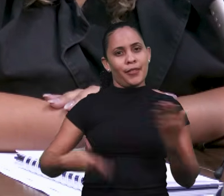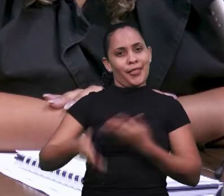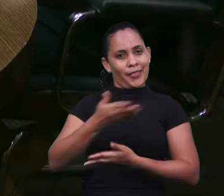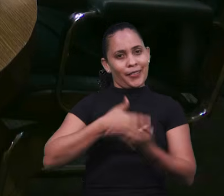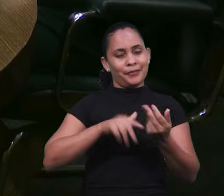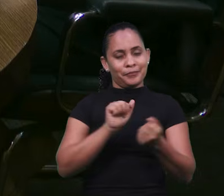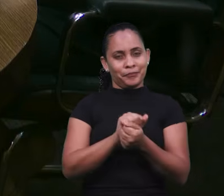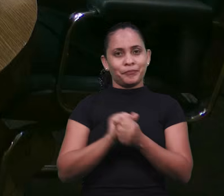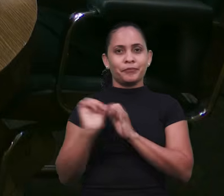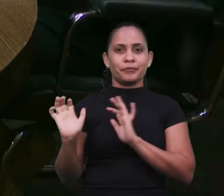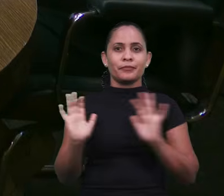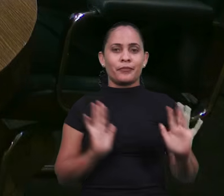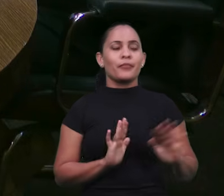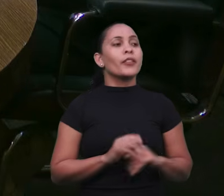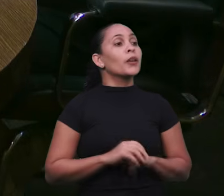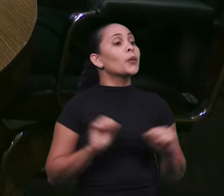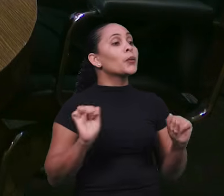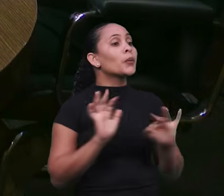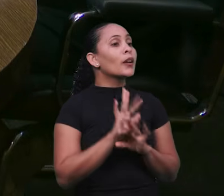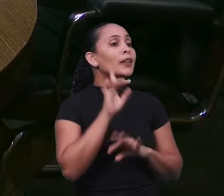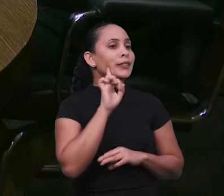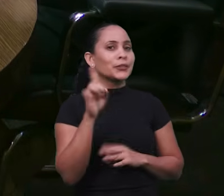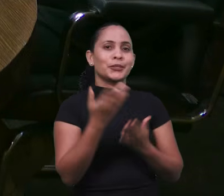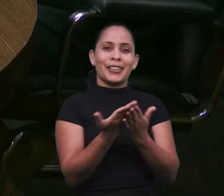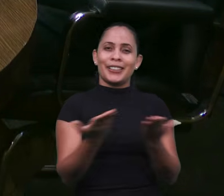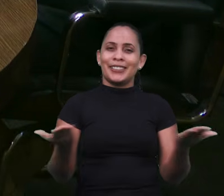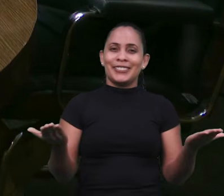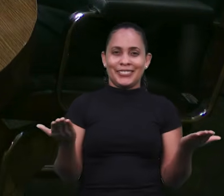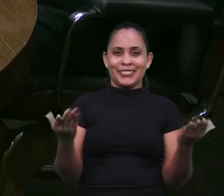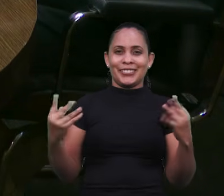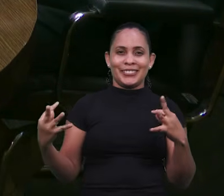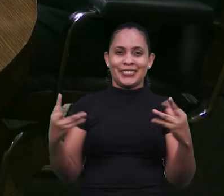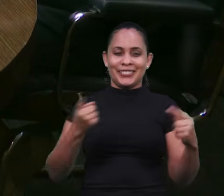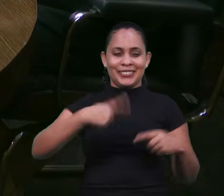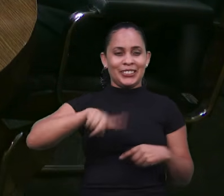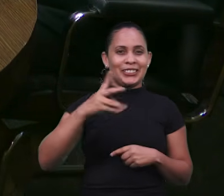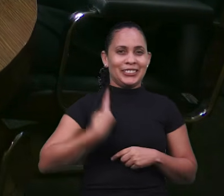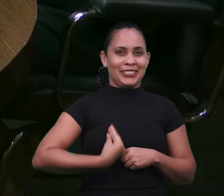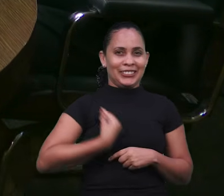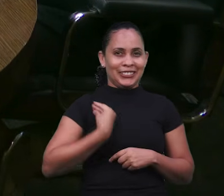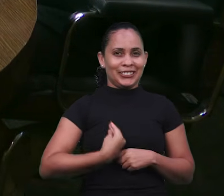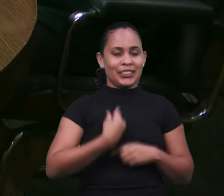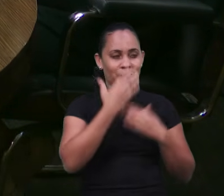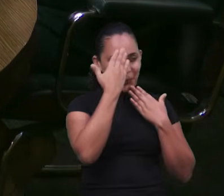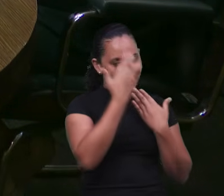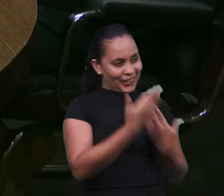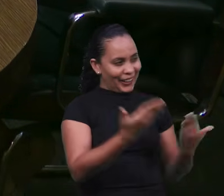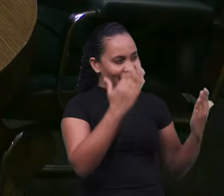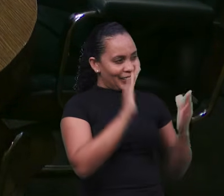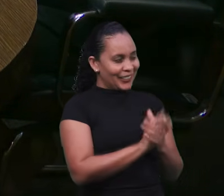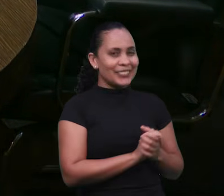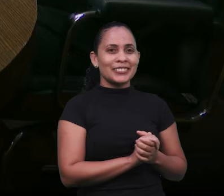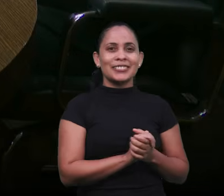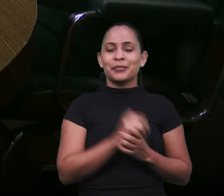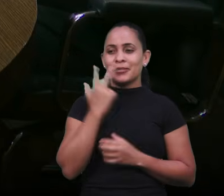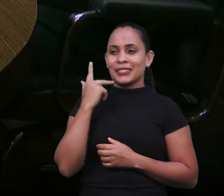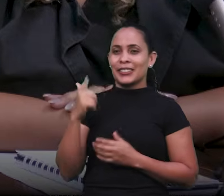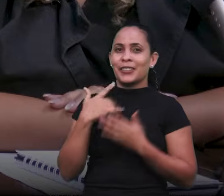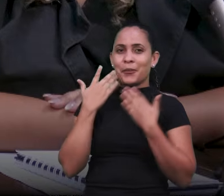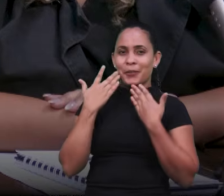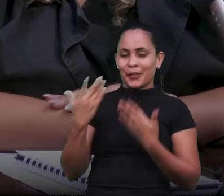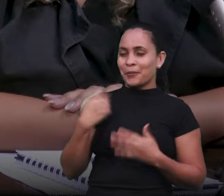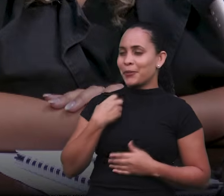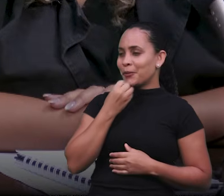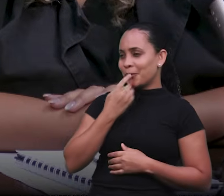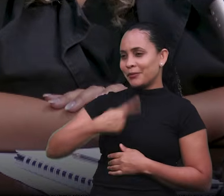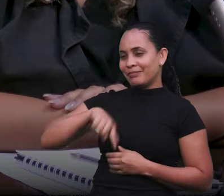estão interagindo com a gente. É isso mesmo, glória a Deus. Então, quero agradecer mais uma vez a presença de vocês. Obrigada, Alain. Obrigado, Priscila, pela oportunidade. É